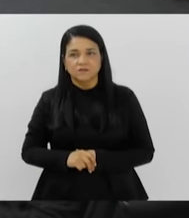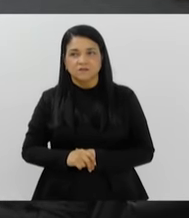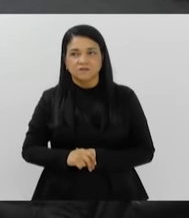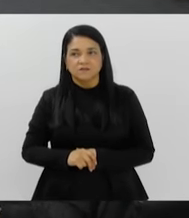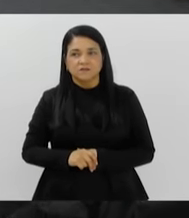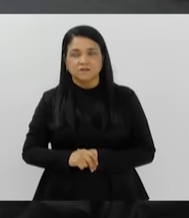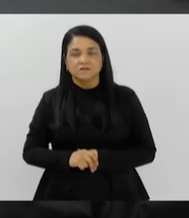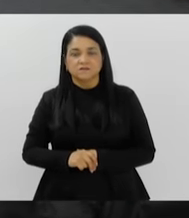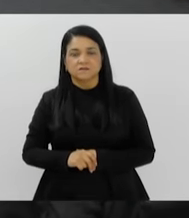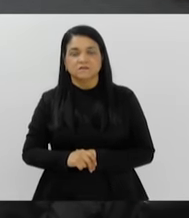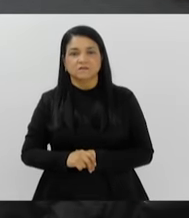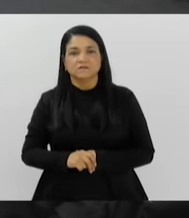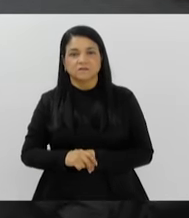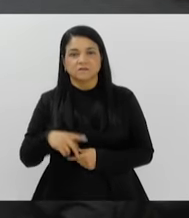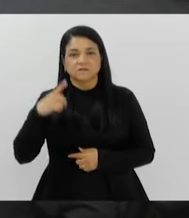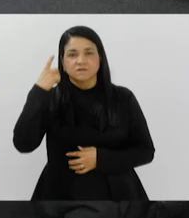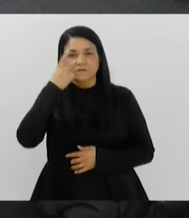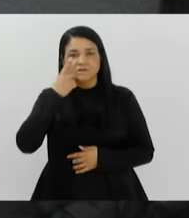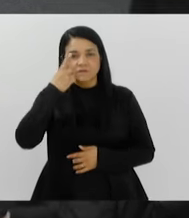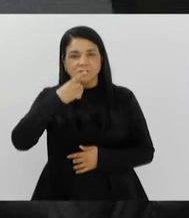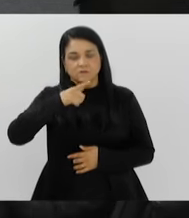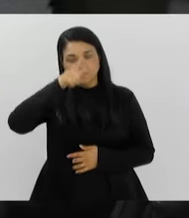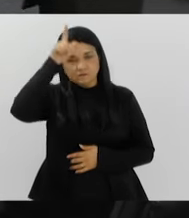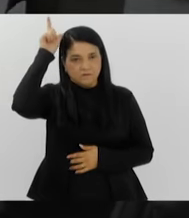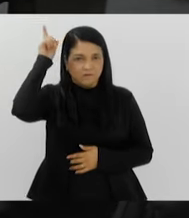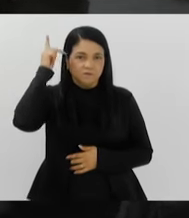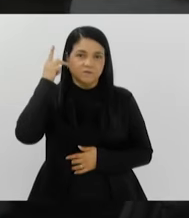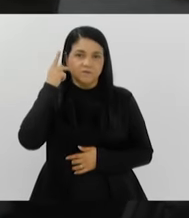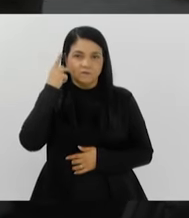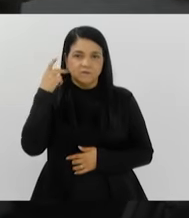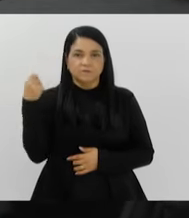Com a palavra, deputado Luiz Paulo.